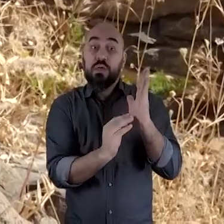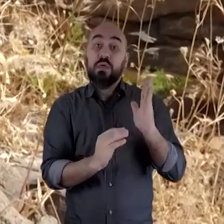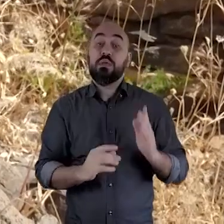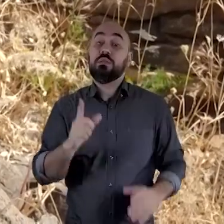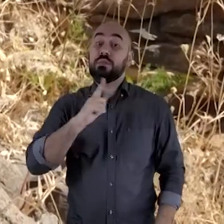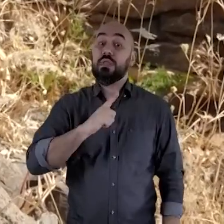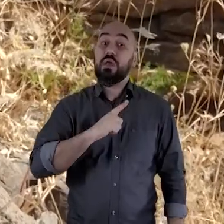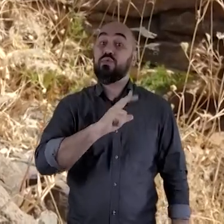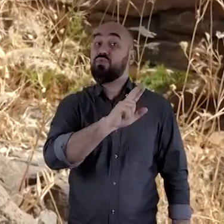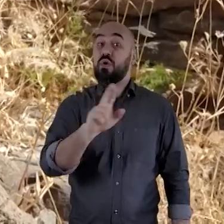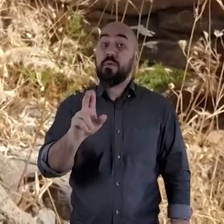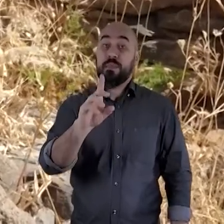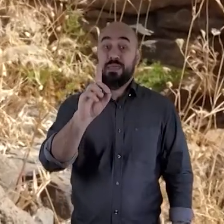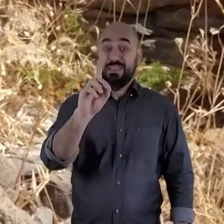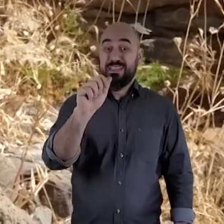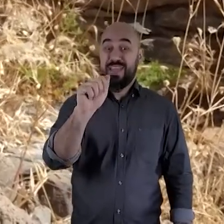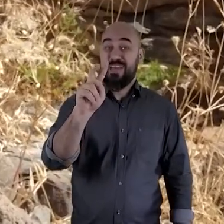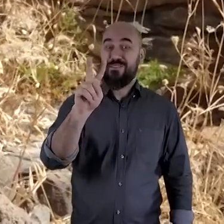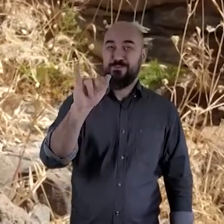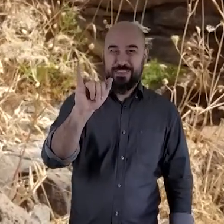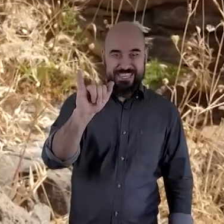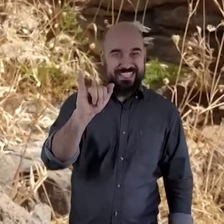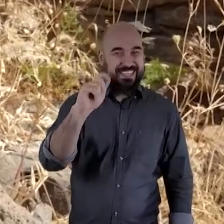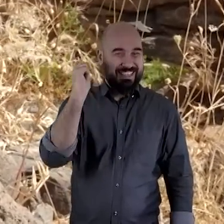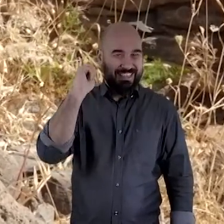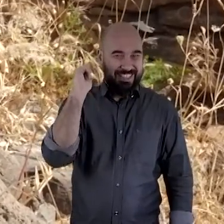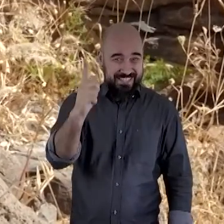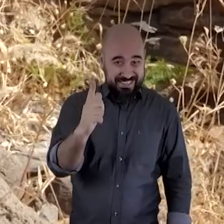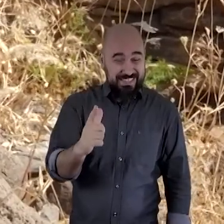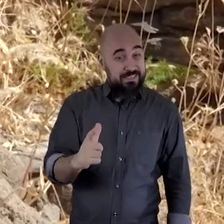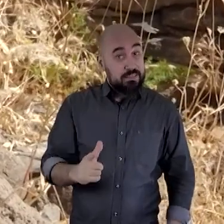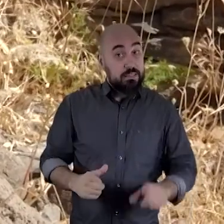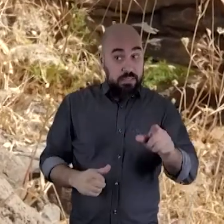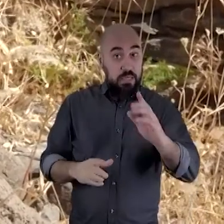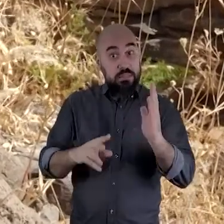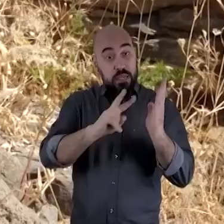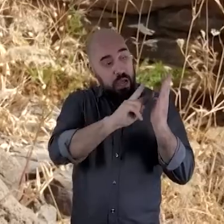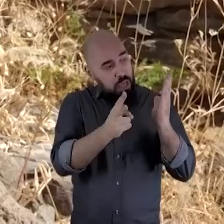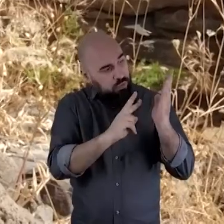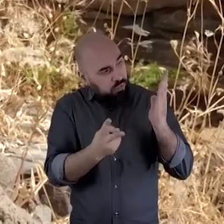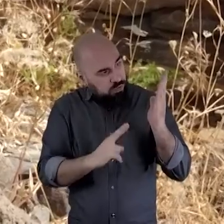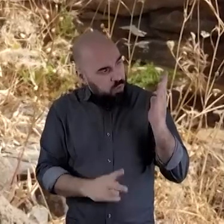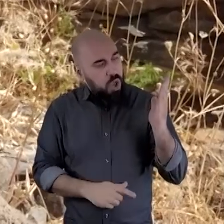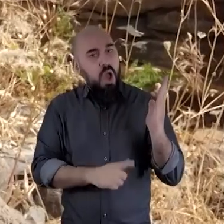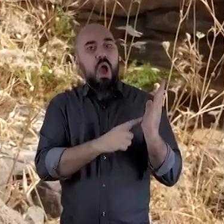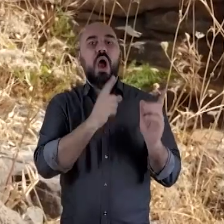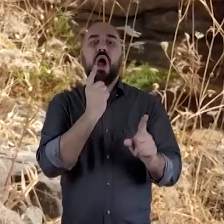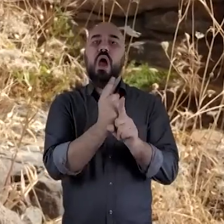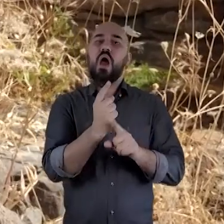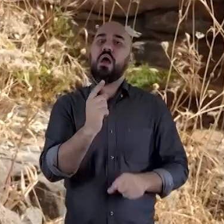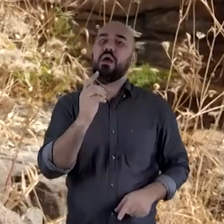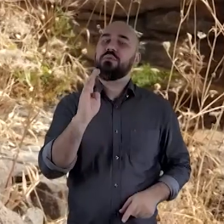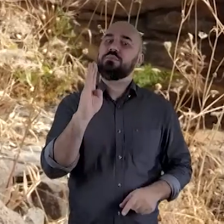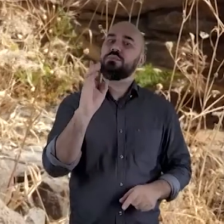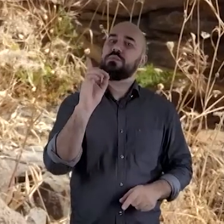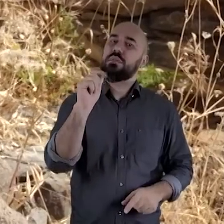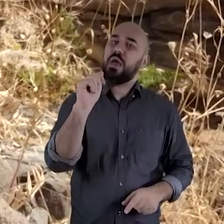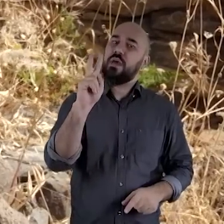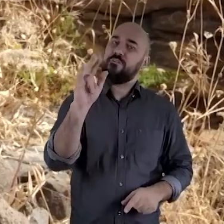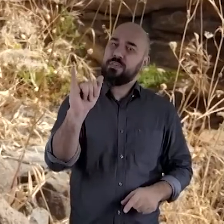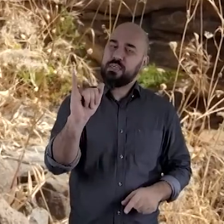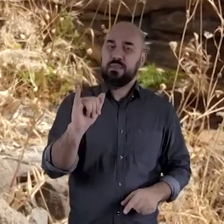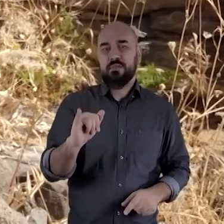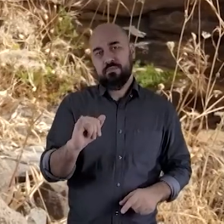expressão Beit David, que foi traduzida pelo professor André Lamer. Na verdade, ele já sugeriu que ali tinha a expressão Beit David,